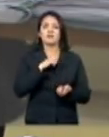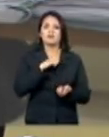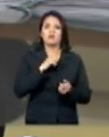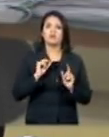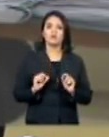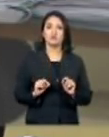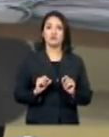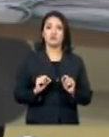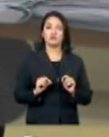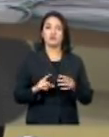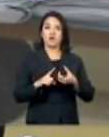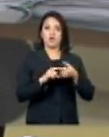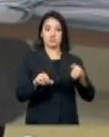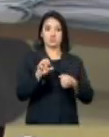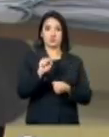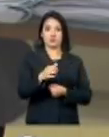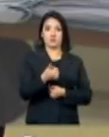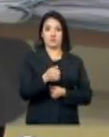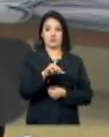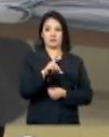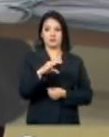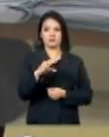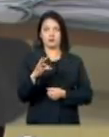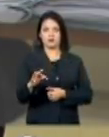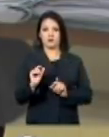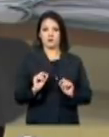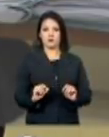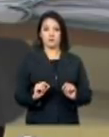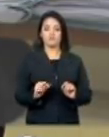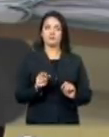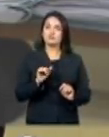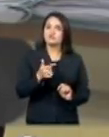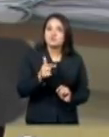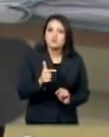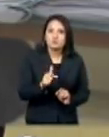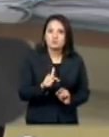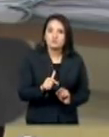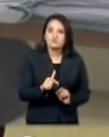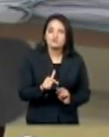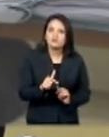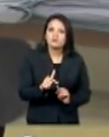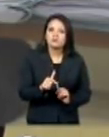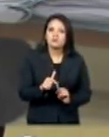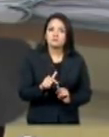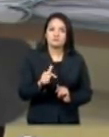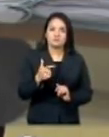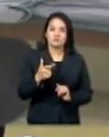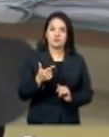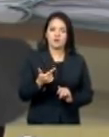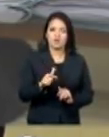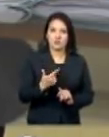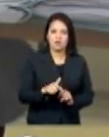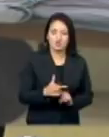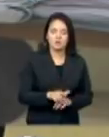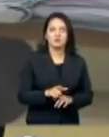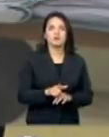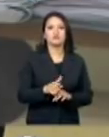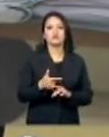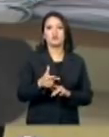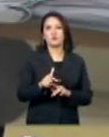8º do adct na medida em que inexistente ata de sessão onde são para anistia